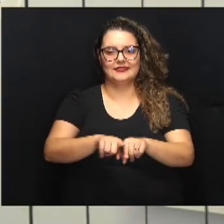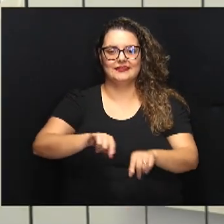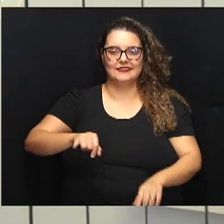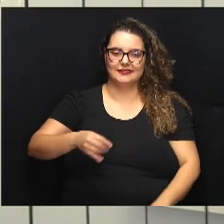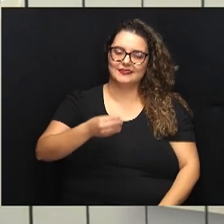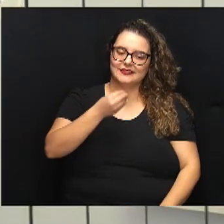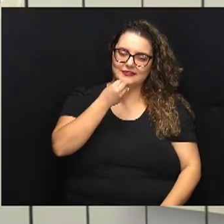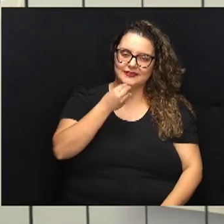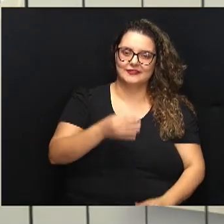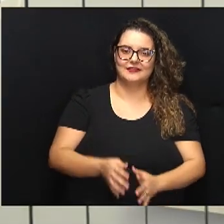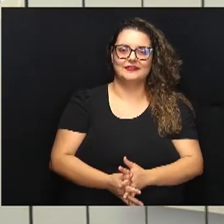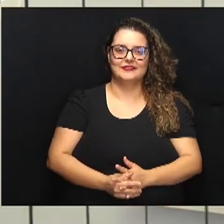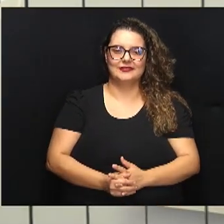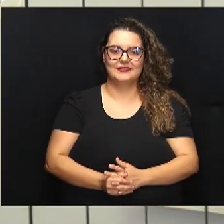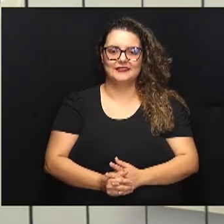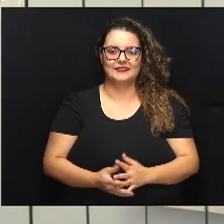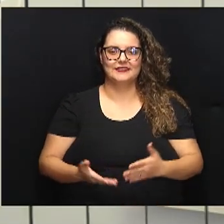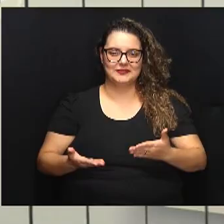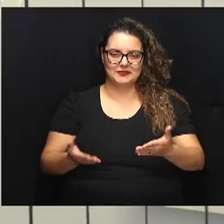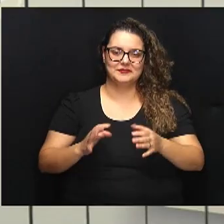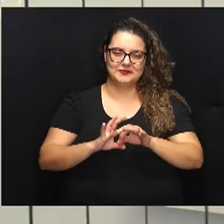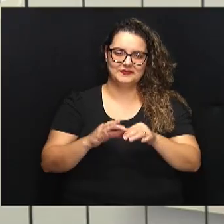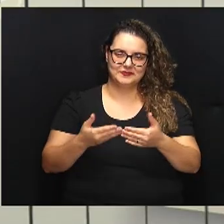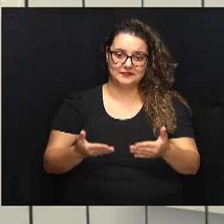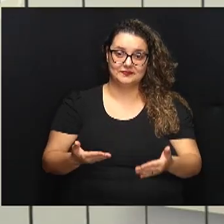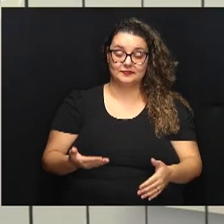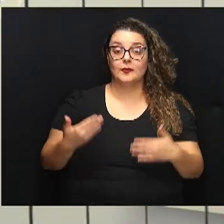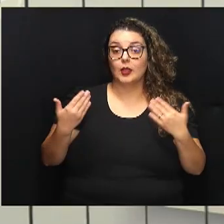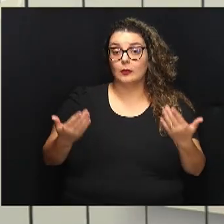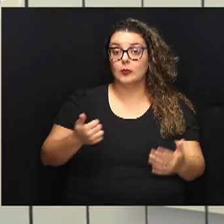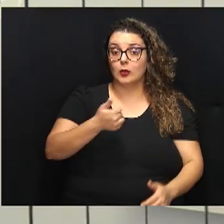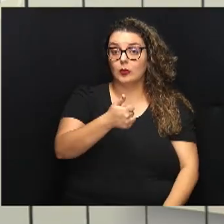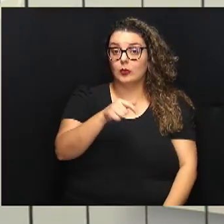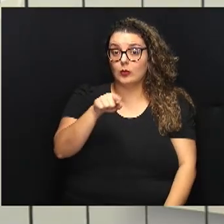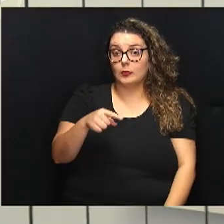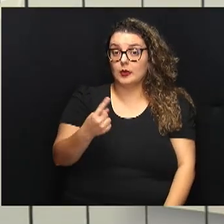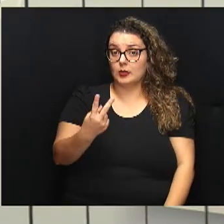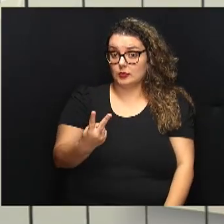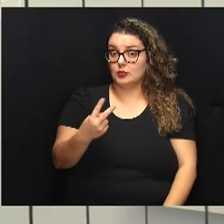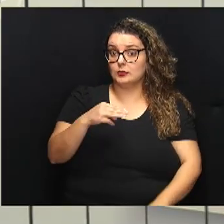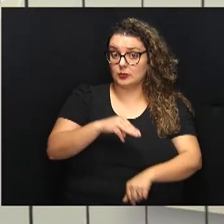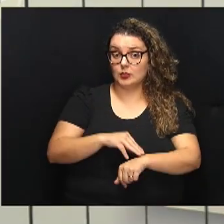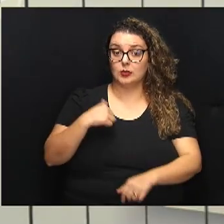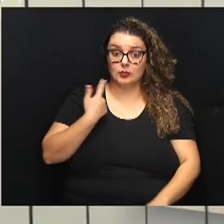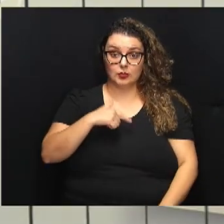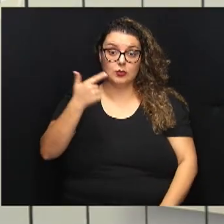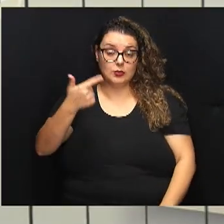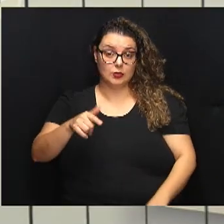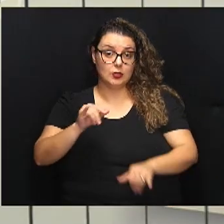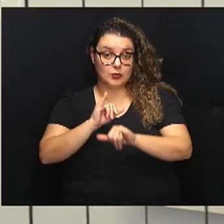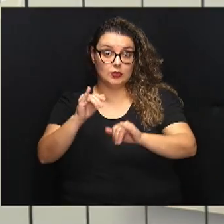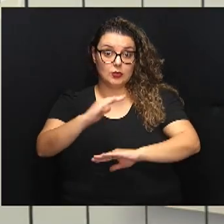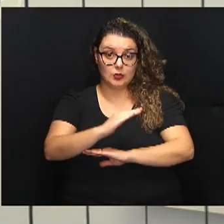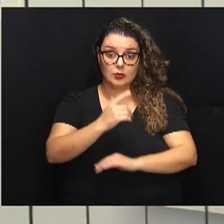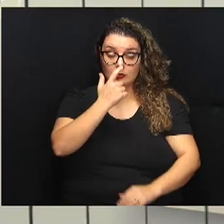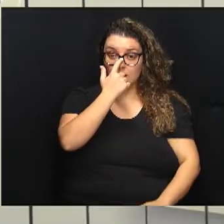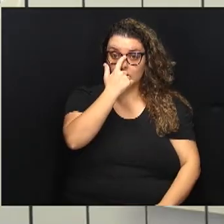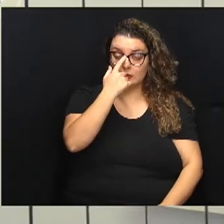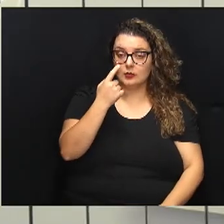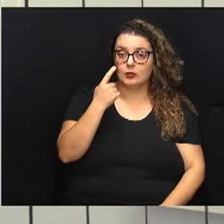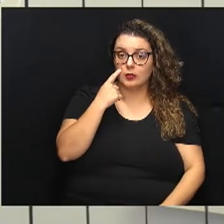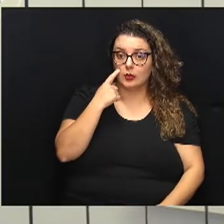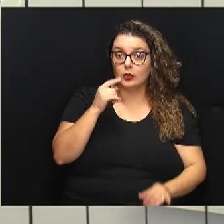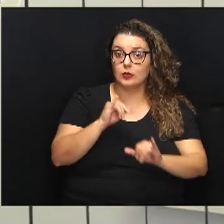aí o que tem à disposição. Bom, 1h mais 2 minutos, a gente segue aqui com o Jornal Câmara Notícia e olha só que